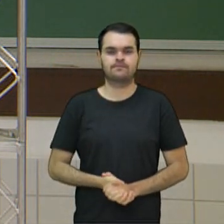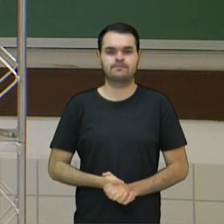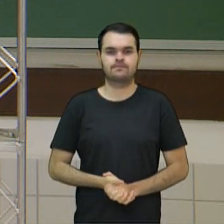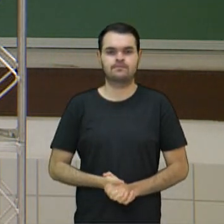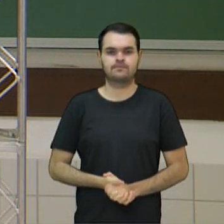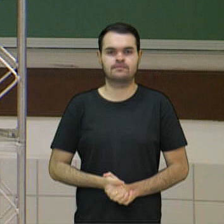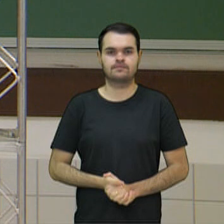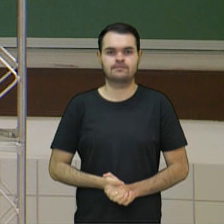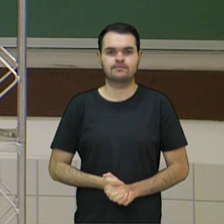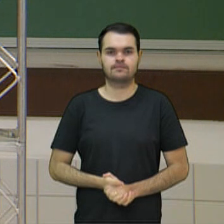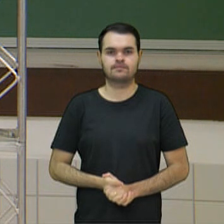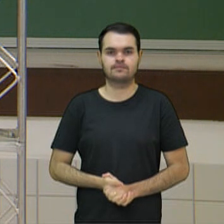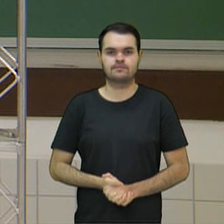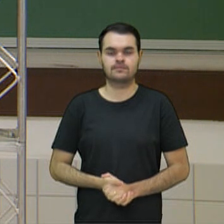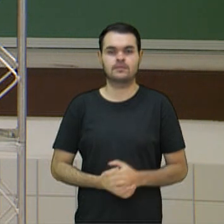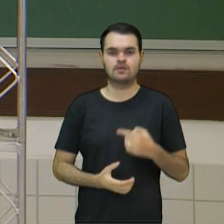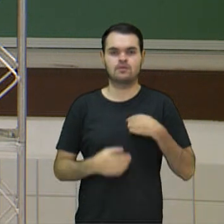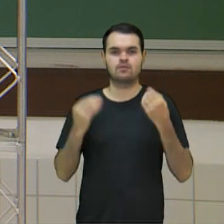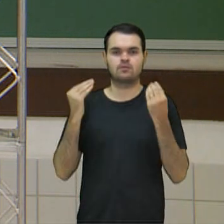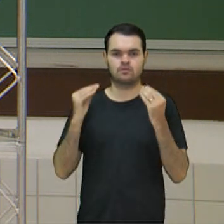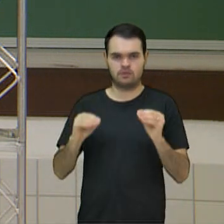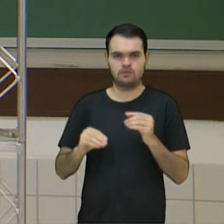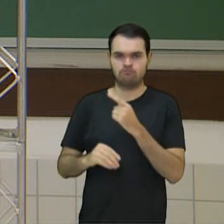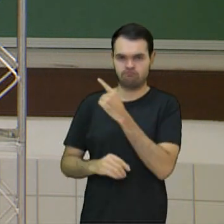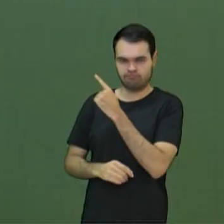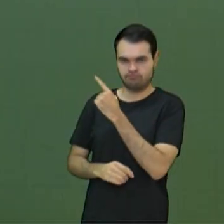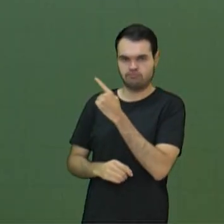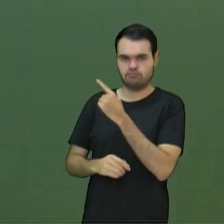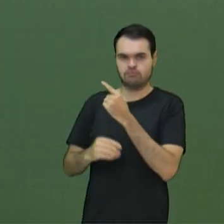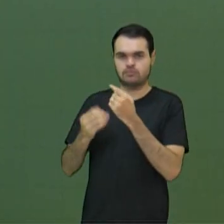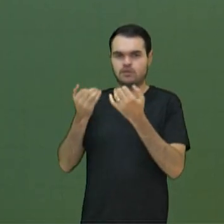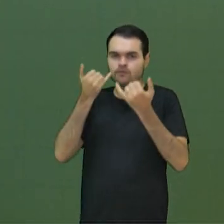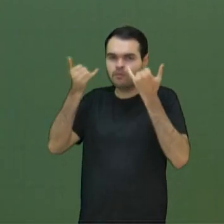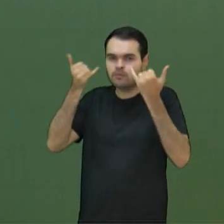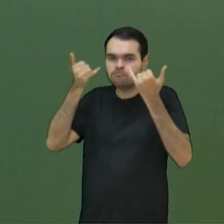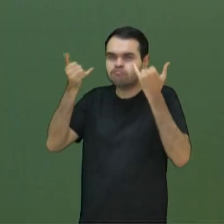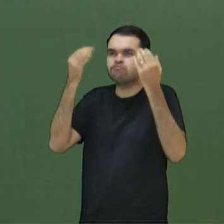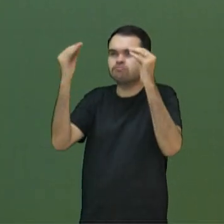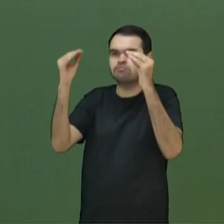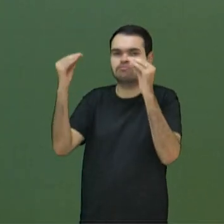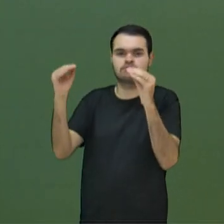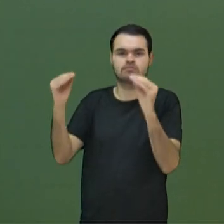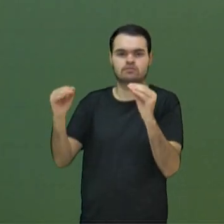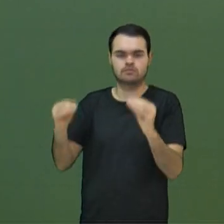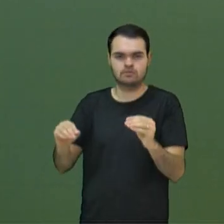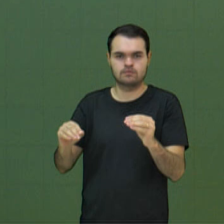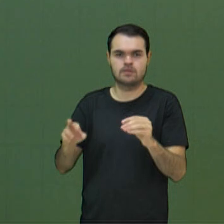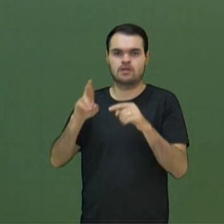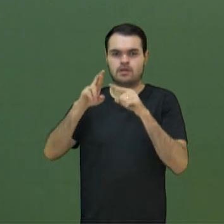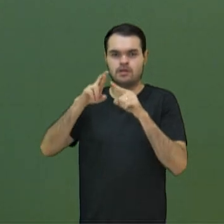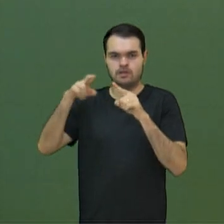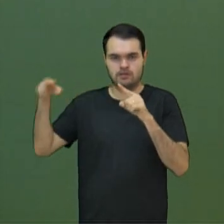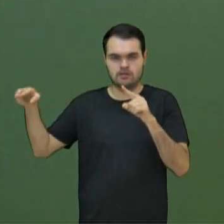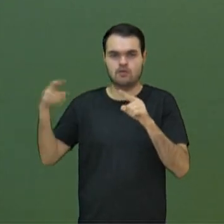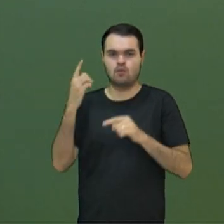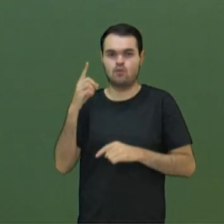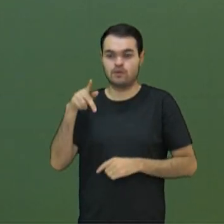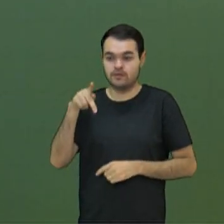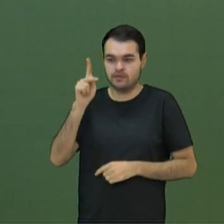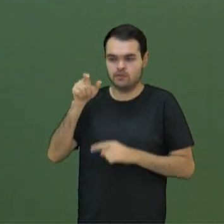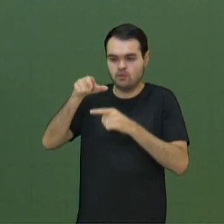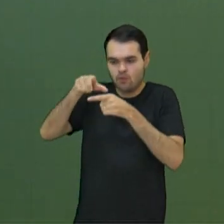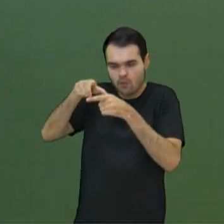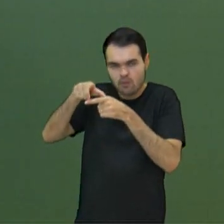Então, eu coloquei aqui, né, os dados do problema lá, né? Resistência igual a 1